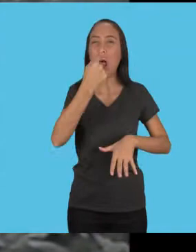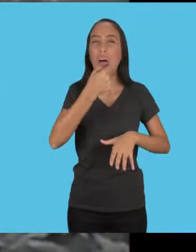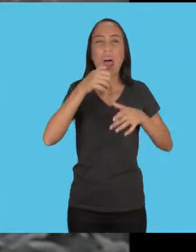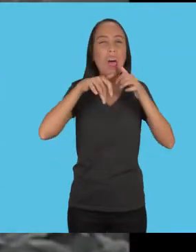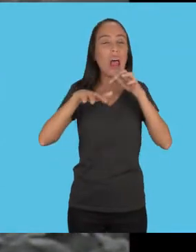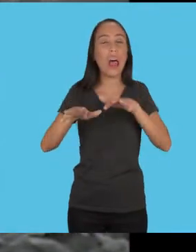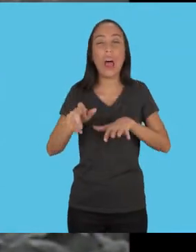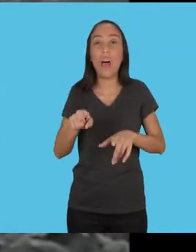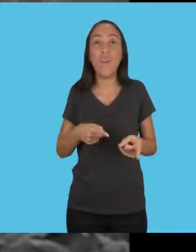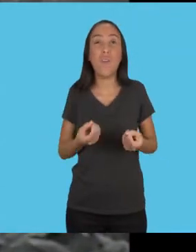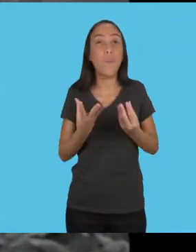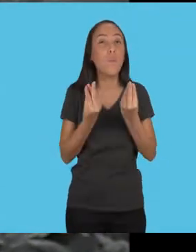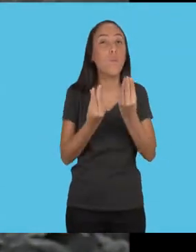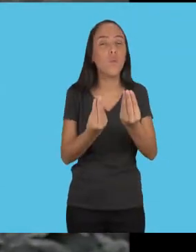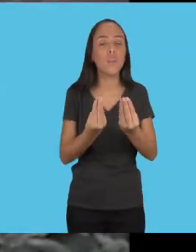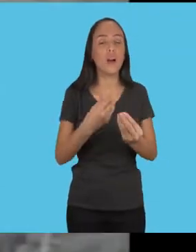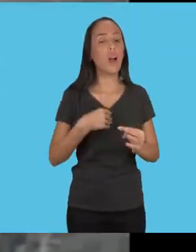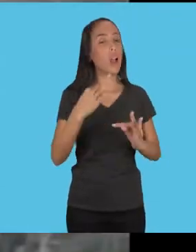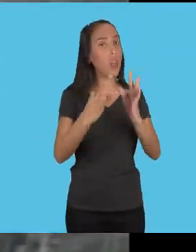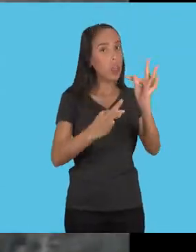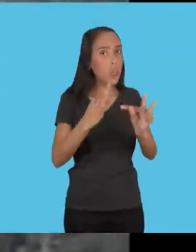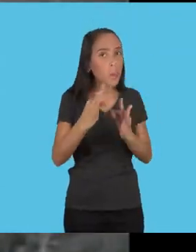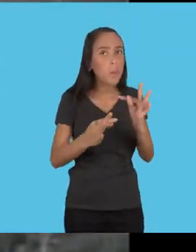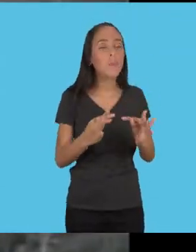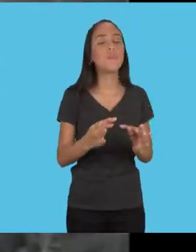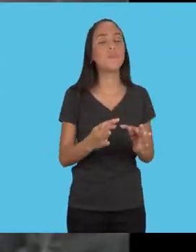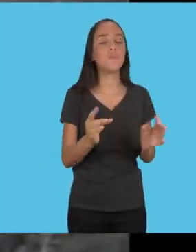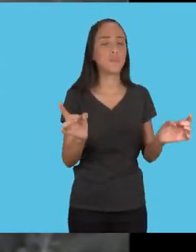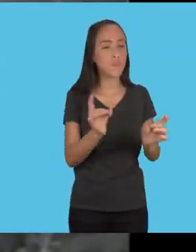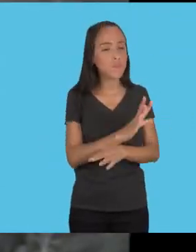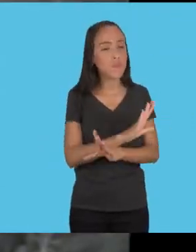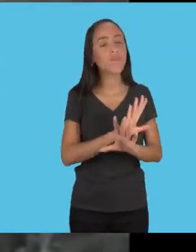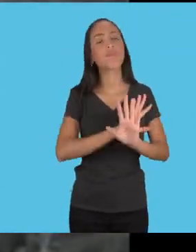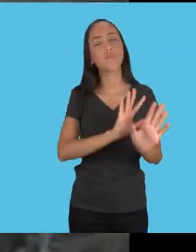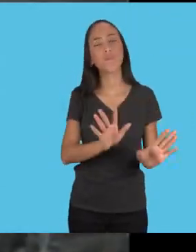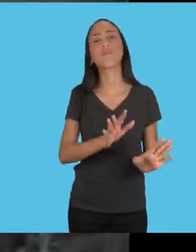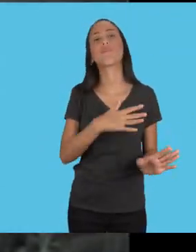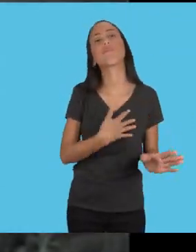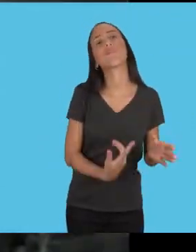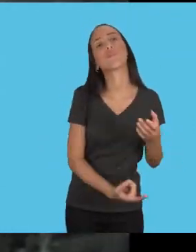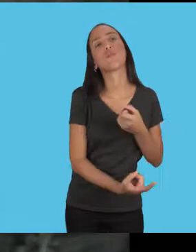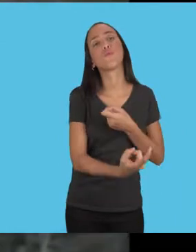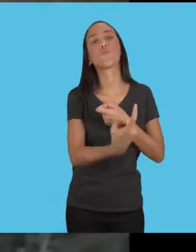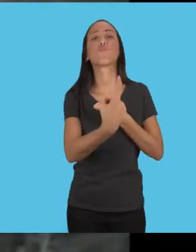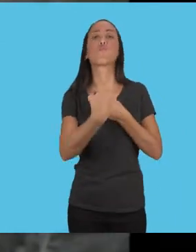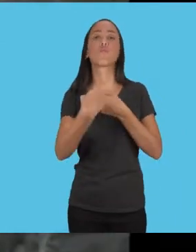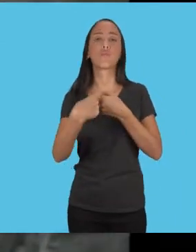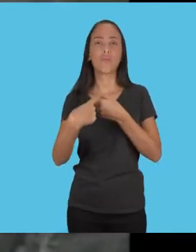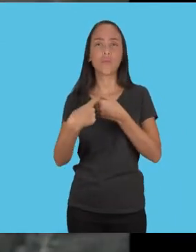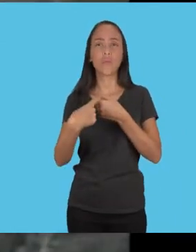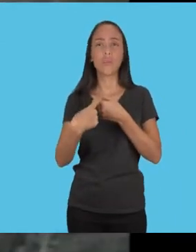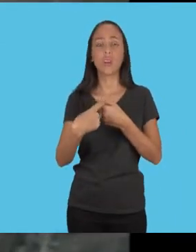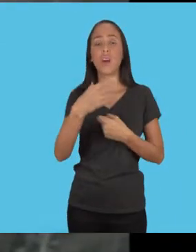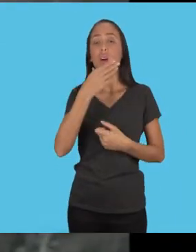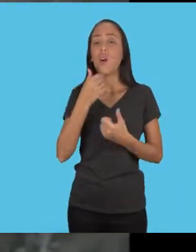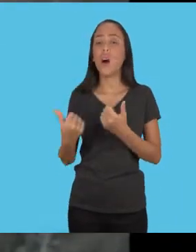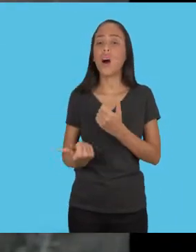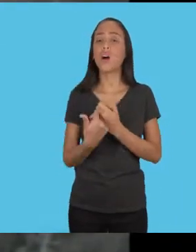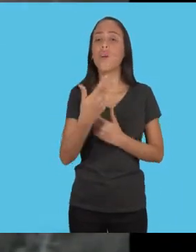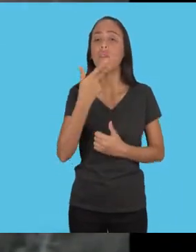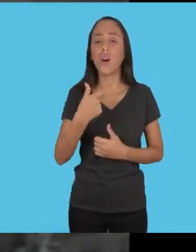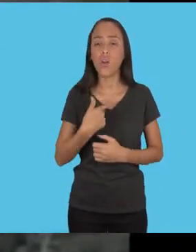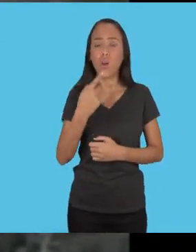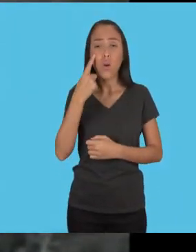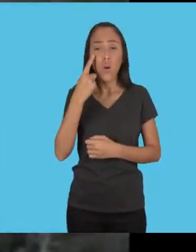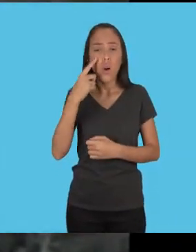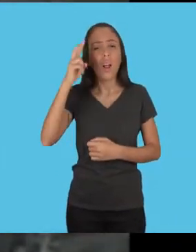pelo ânus. Eu tratei a criança. Quando eu volto numa dessas viagens, os meus auxiliares me dizem, o senhor se lembra daquela